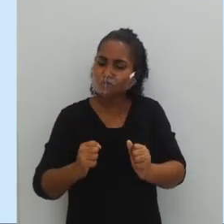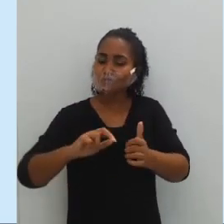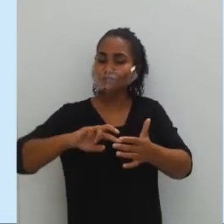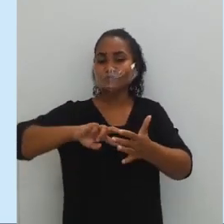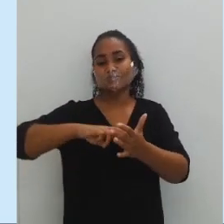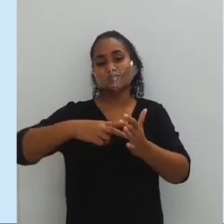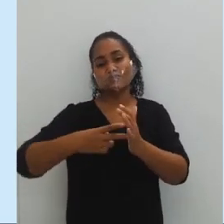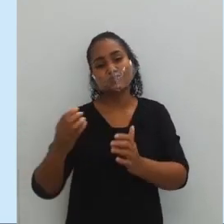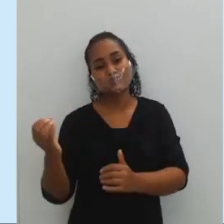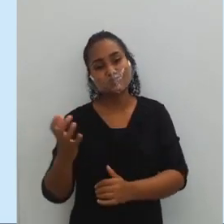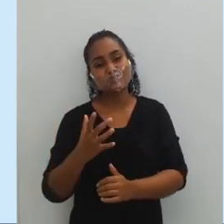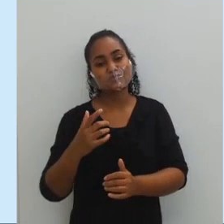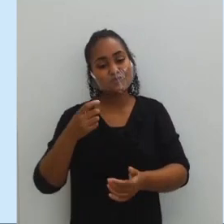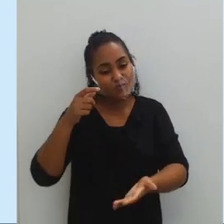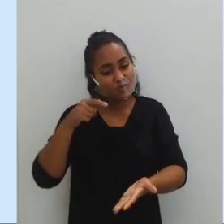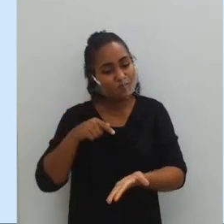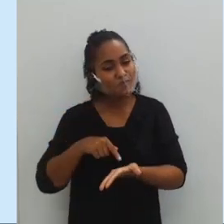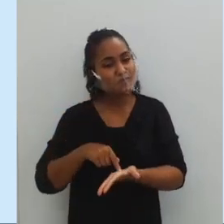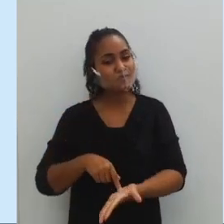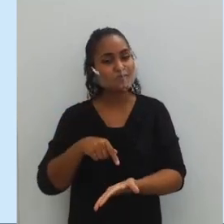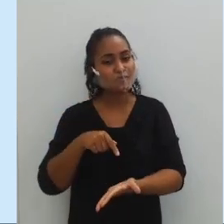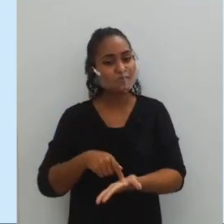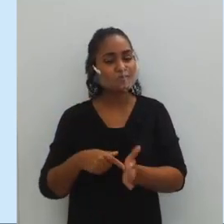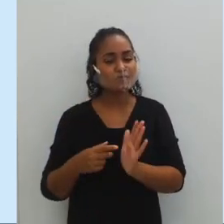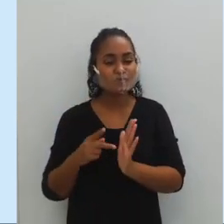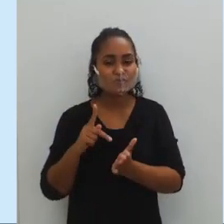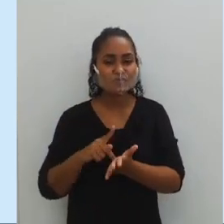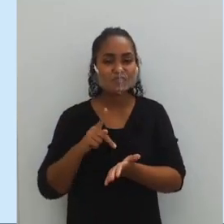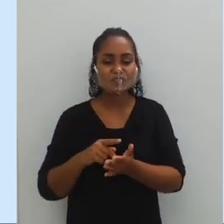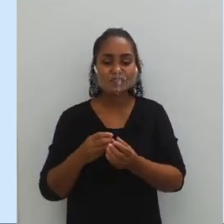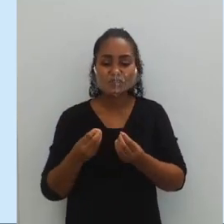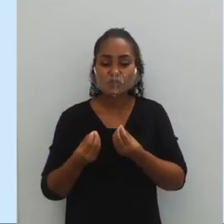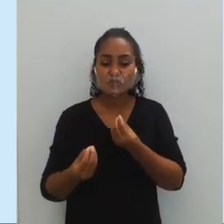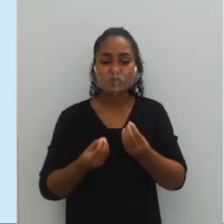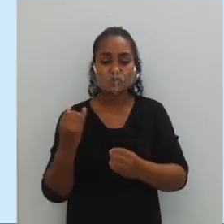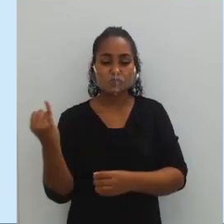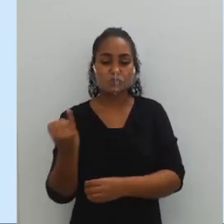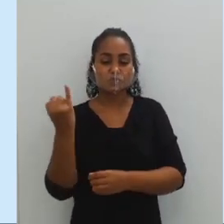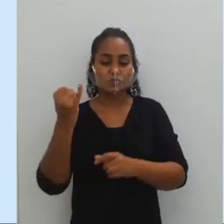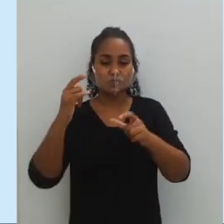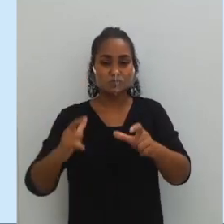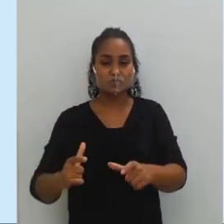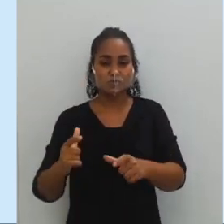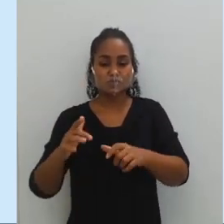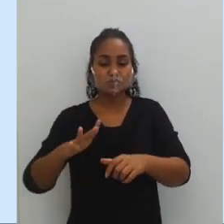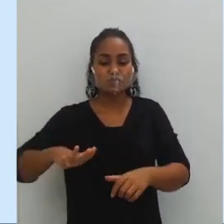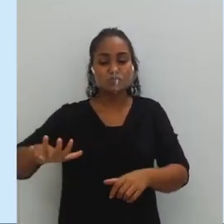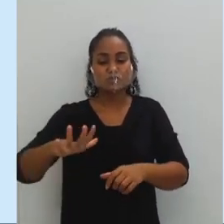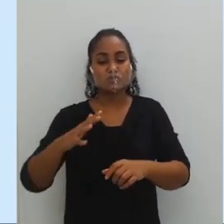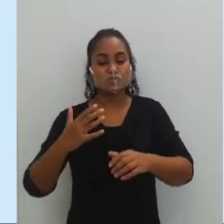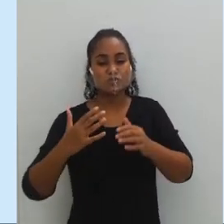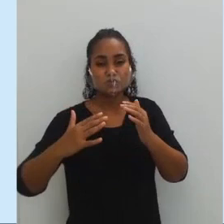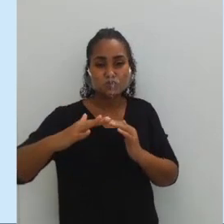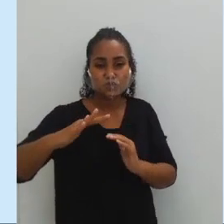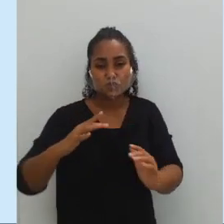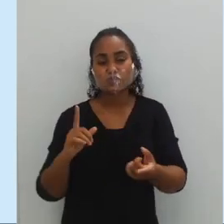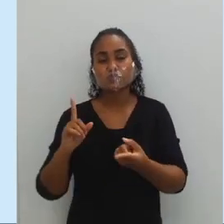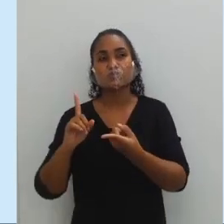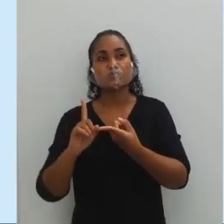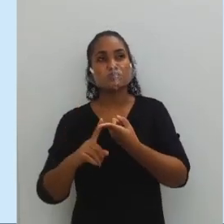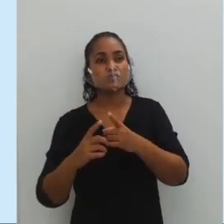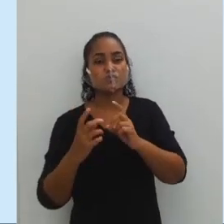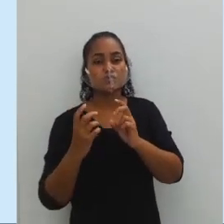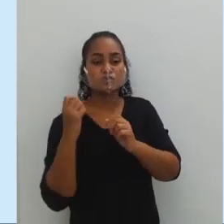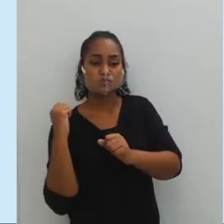possa ressignificar e reafirmar a importância das mulheres no ambiente das lutas, tanto na